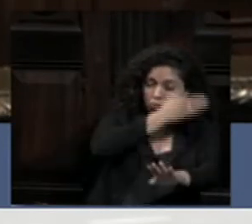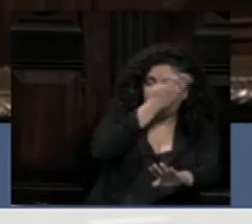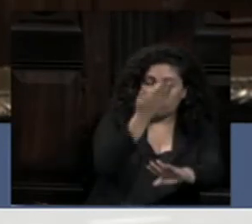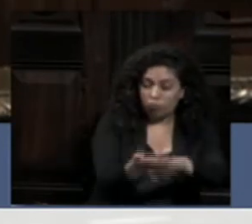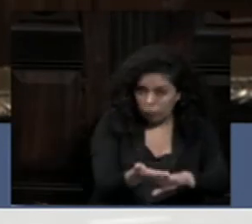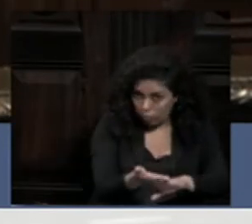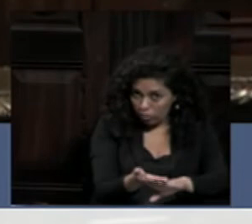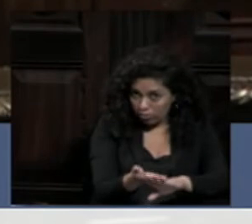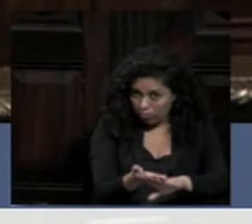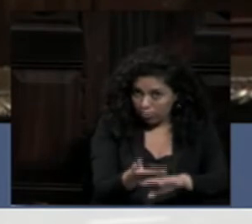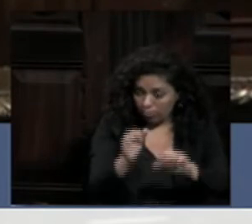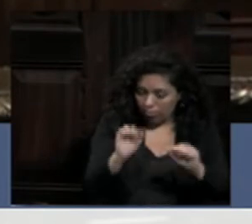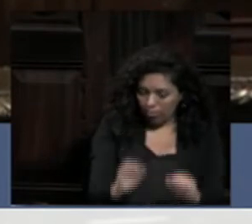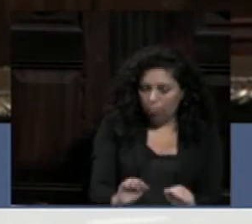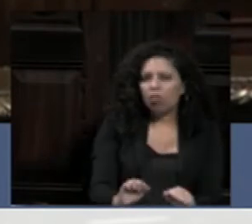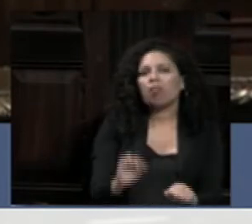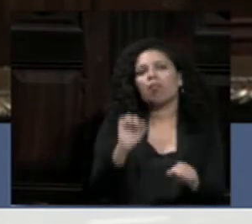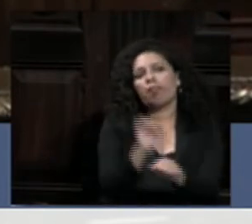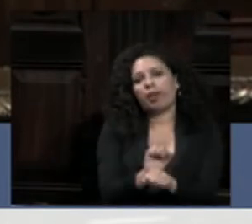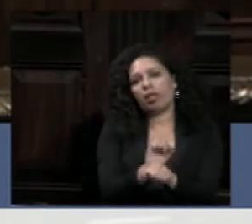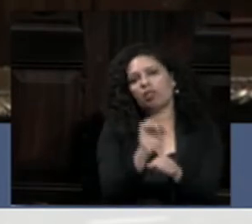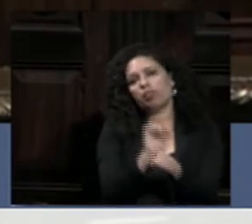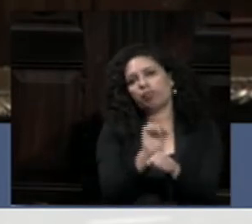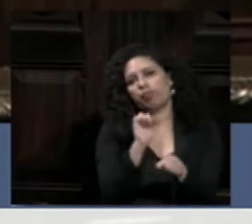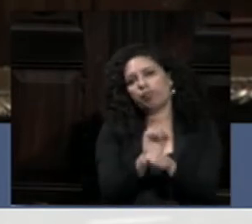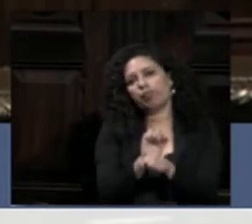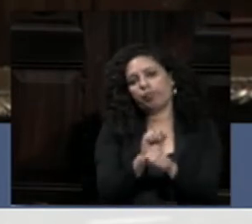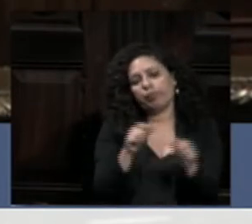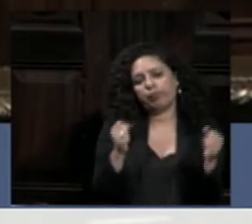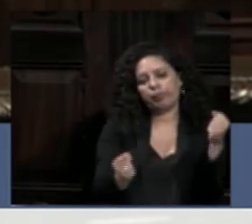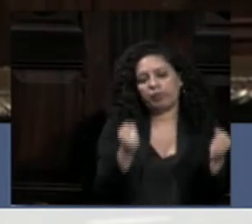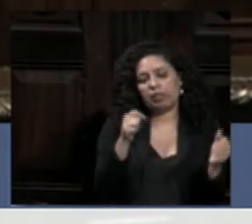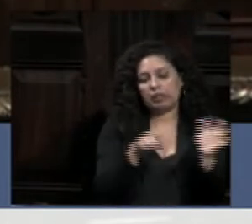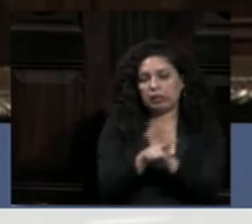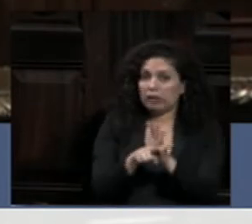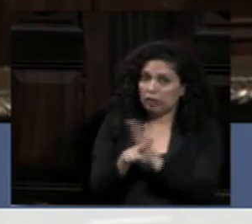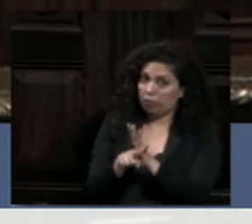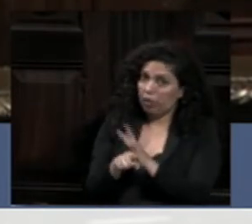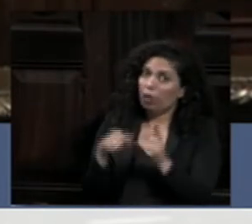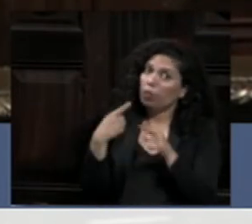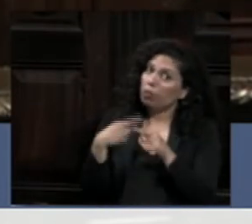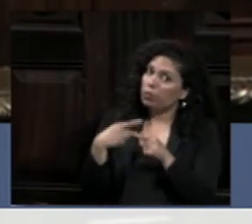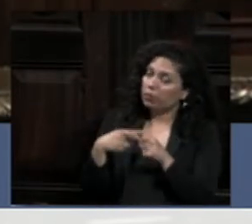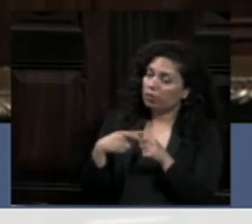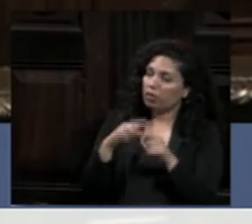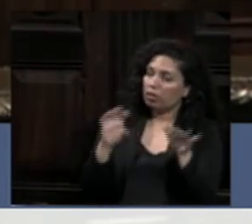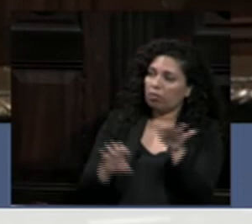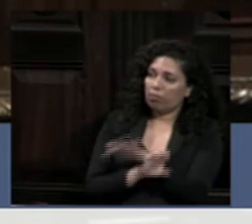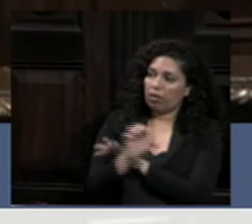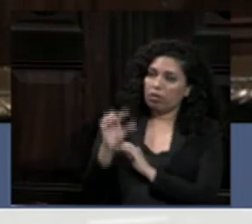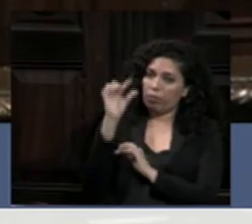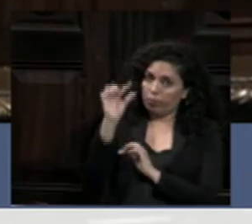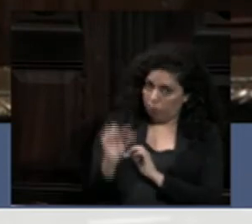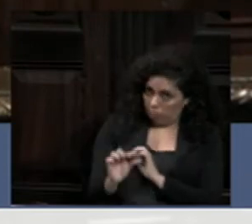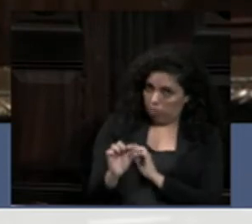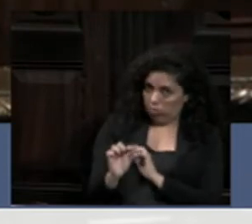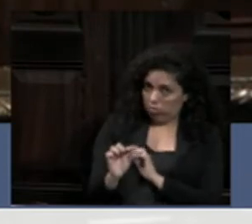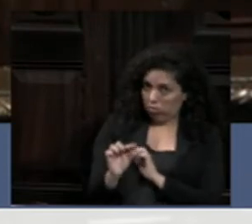as empresas credenciadas, diante do volume de carros convertidos a gás.